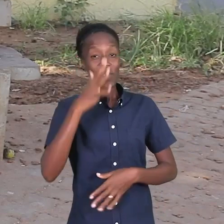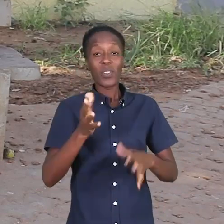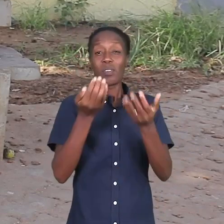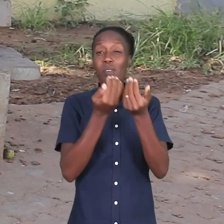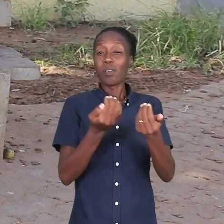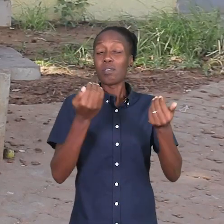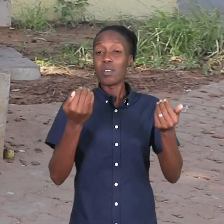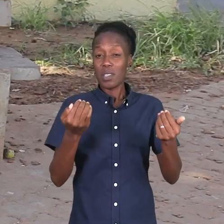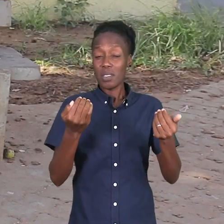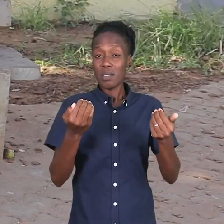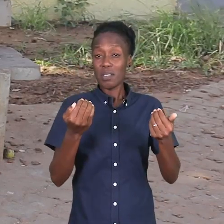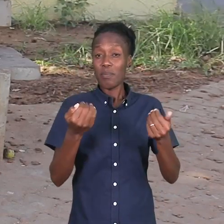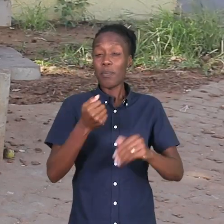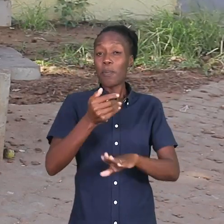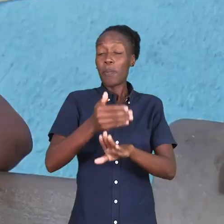Quando crianças...